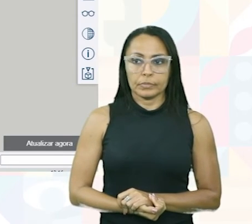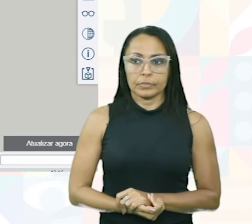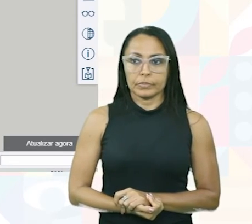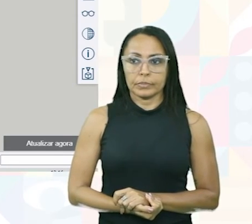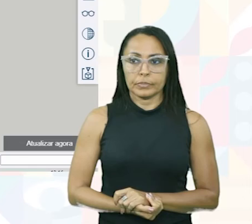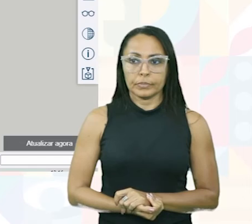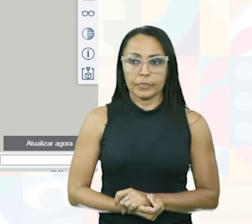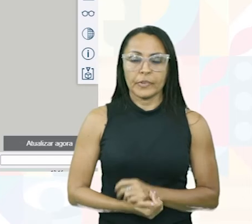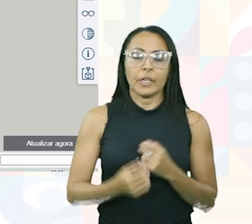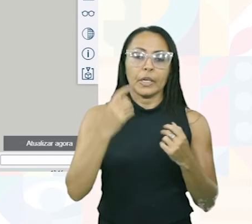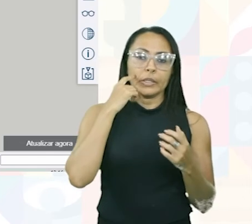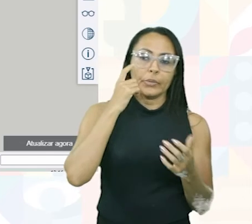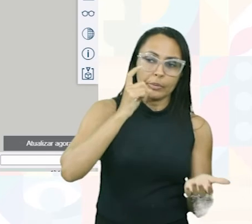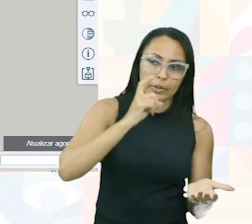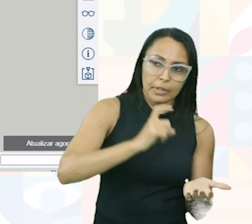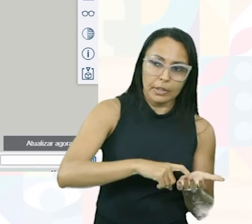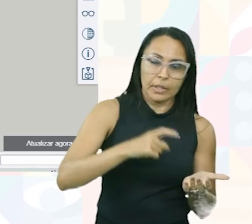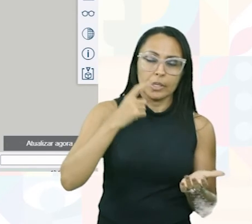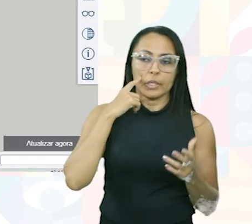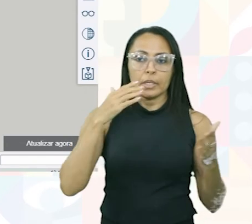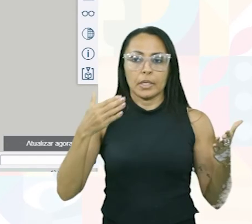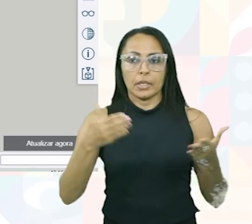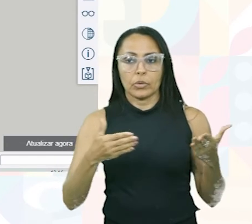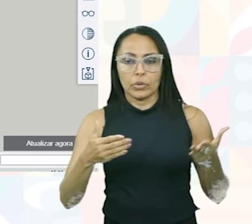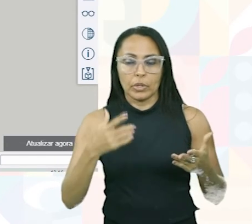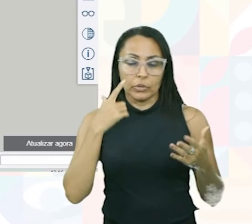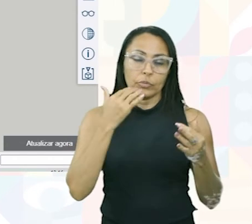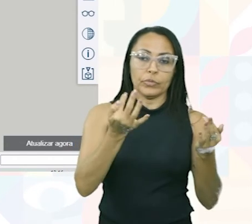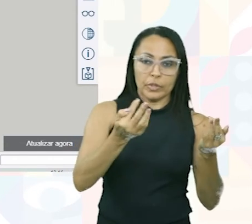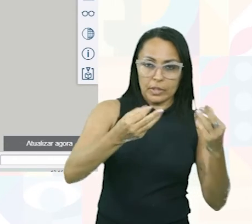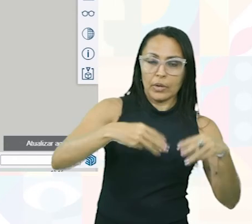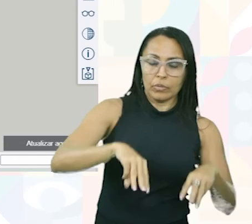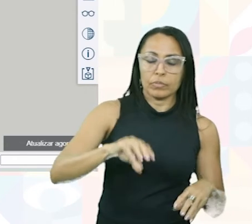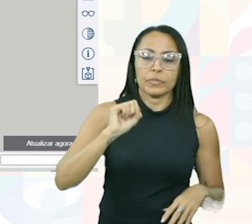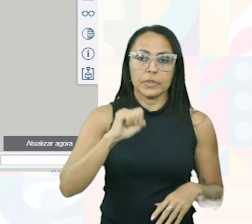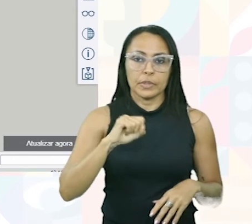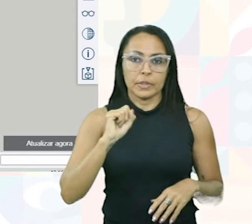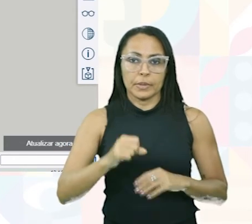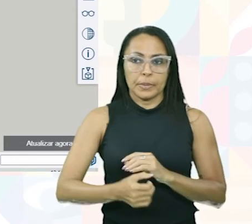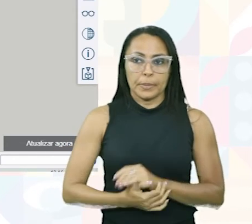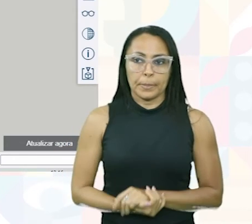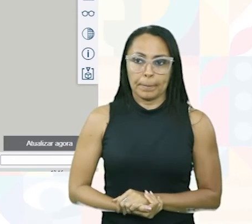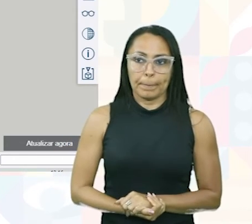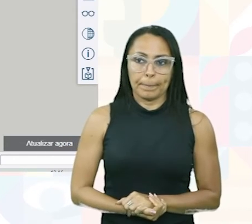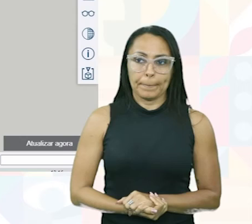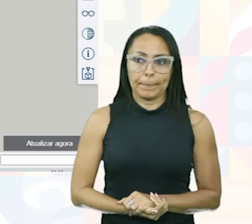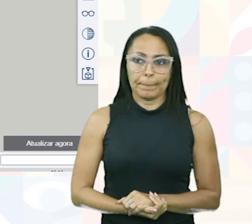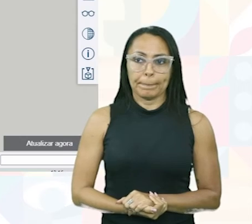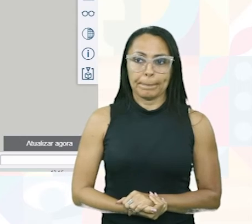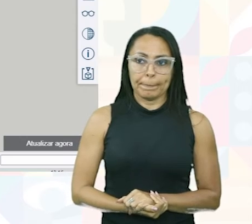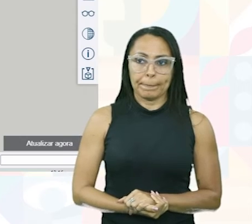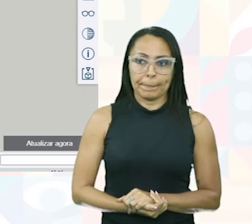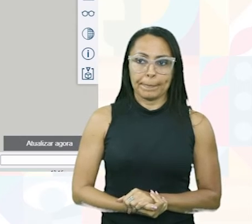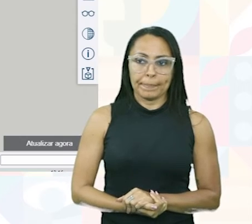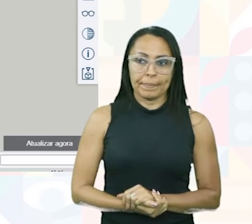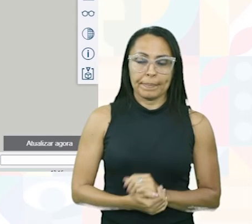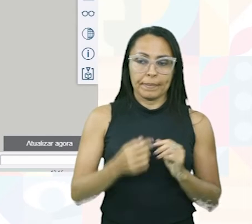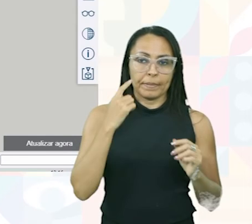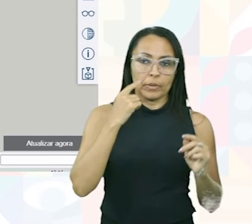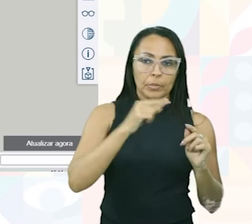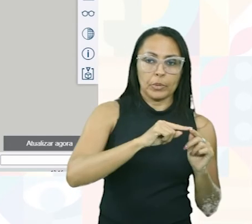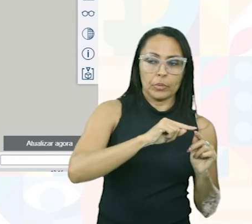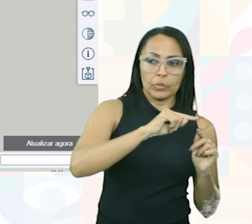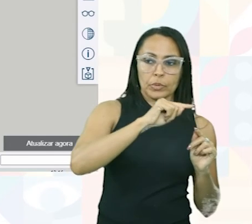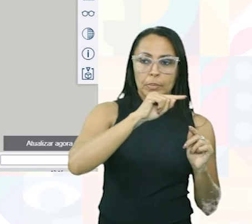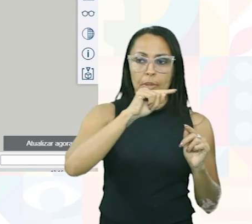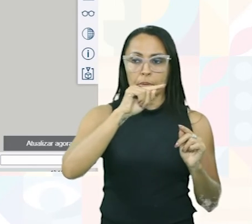Eu cliquei no meu círculo e agora eu vou clicar aqui, ó, no final, para que o meu círculo, né, percorra